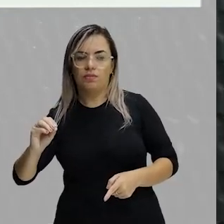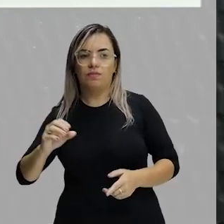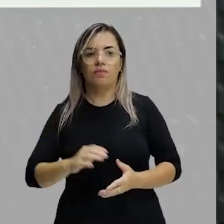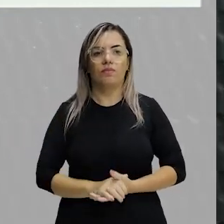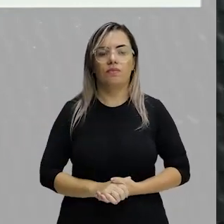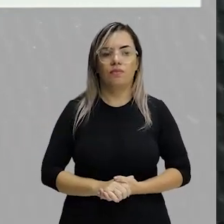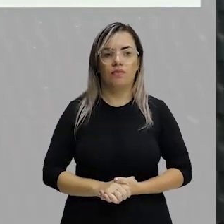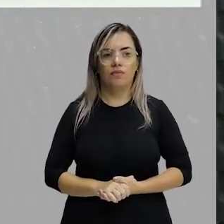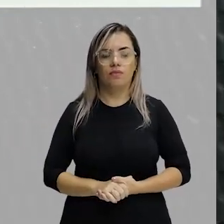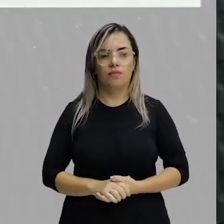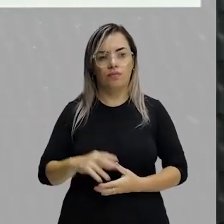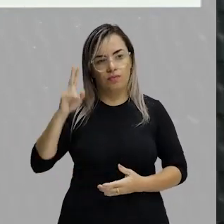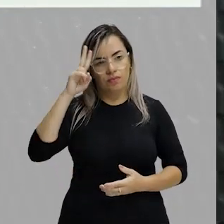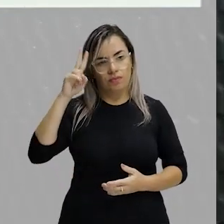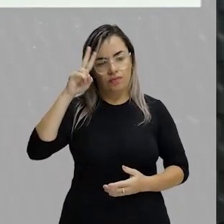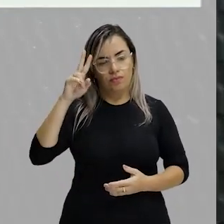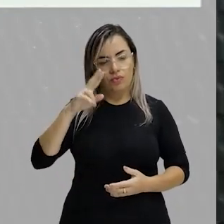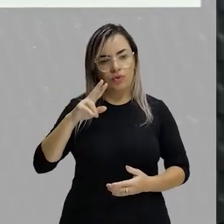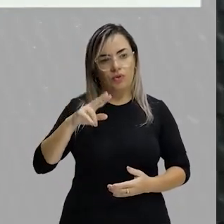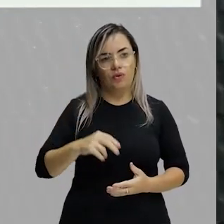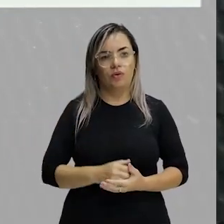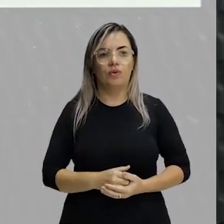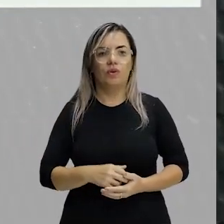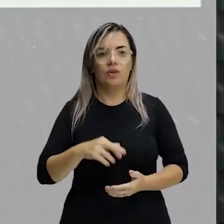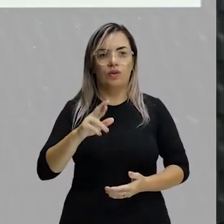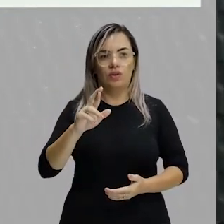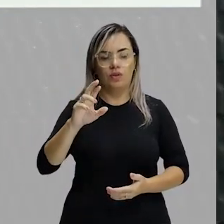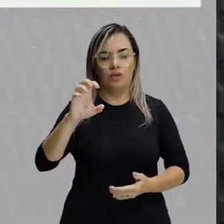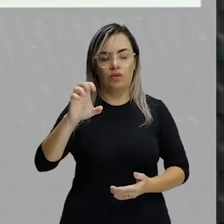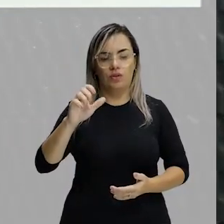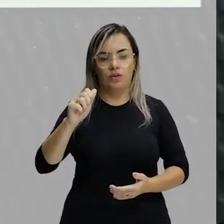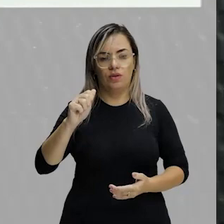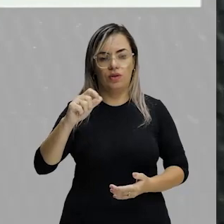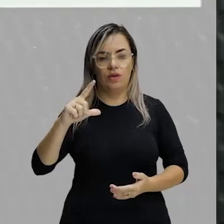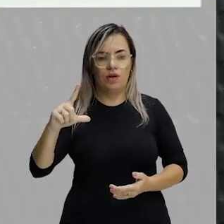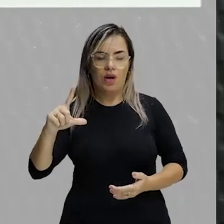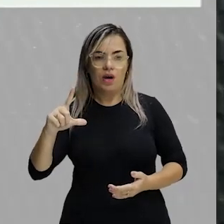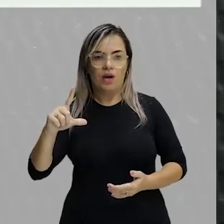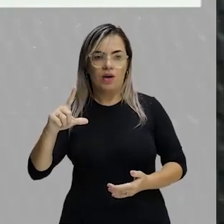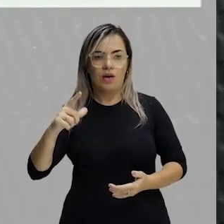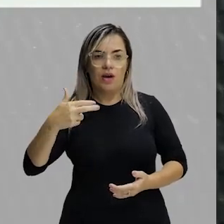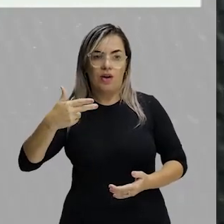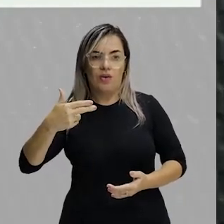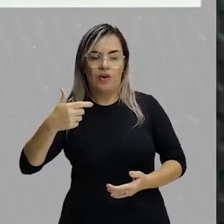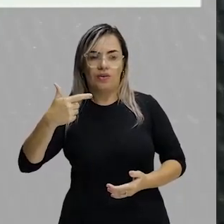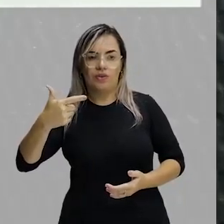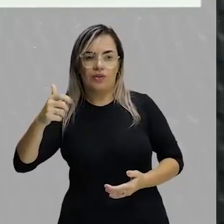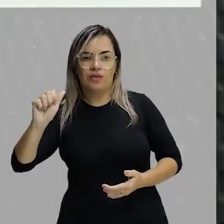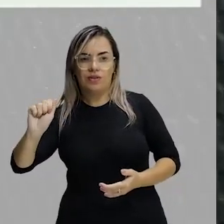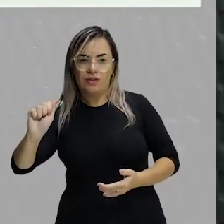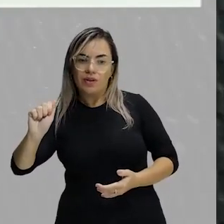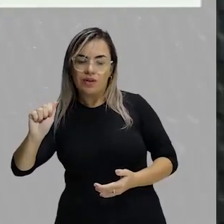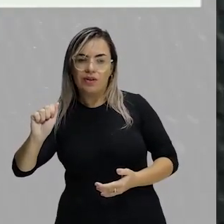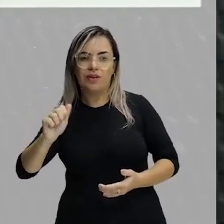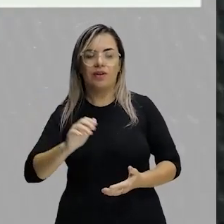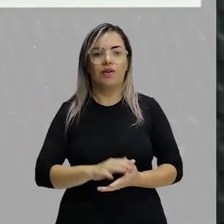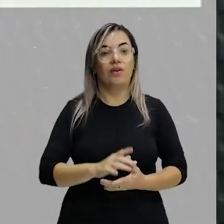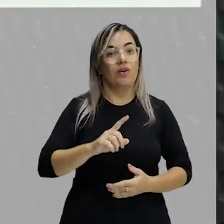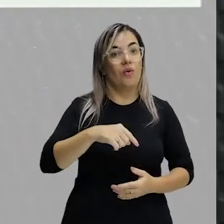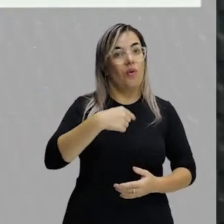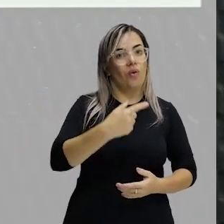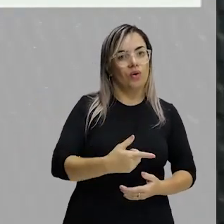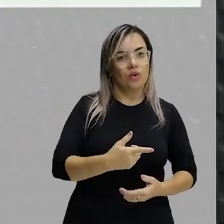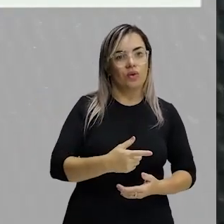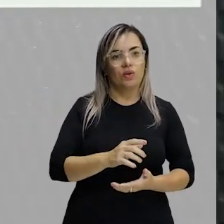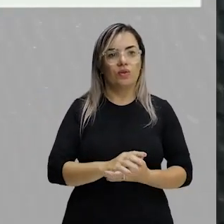Lembra sempre, o eixo real vale 2A. E ele poderia ter dito assim, ó, o eixo real vale 20. Olha, o eixo imaginário vale